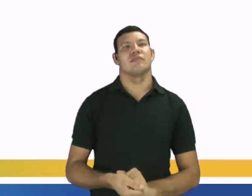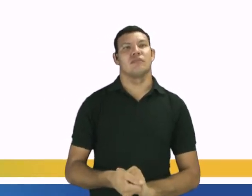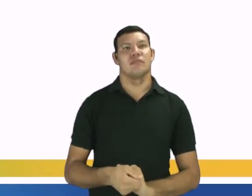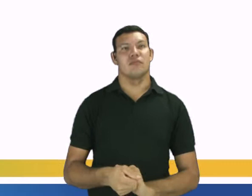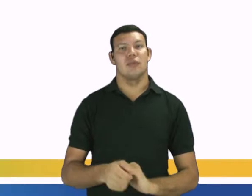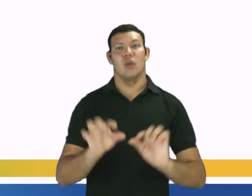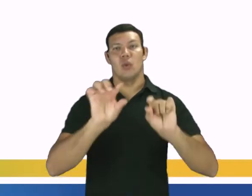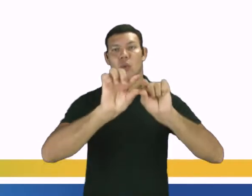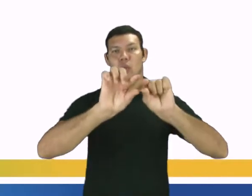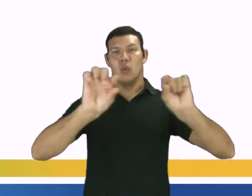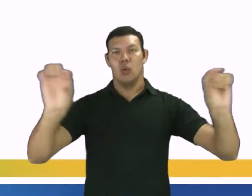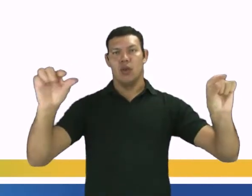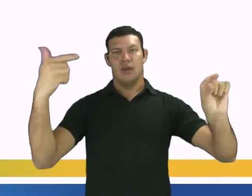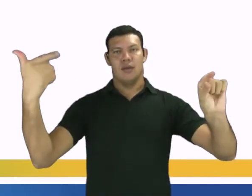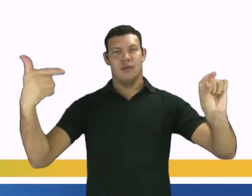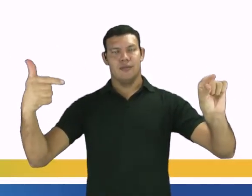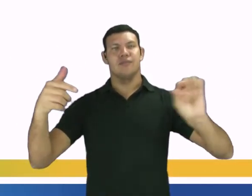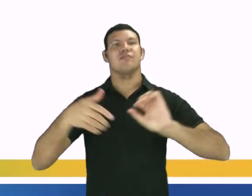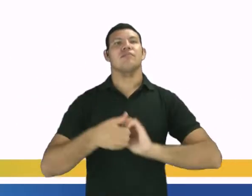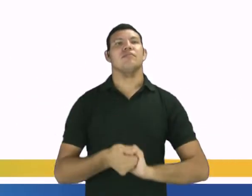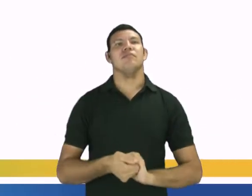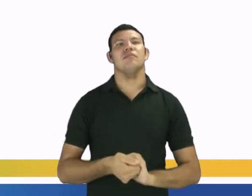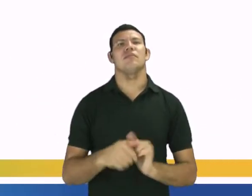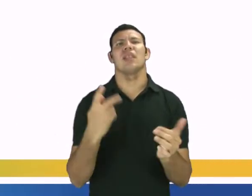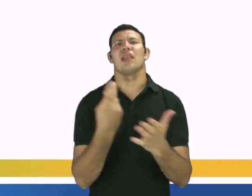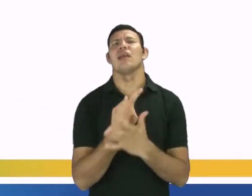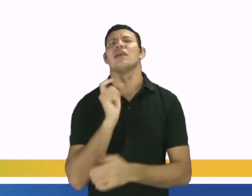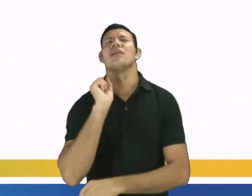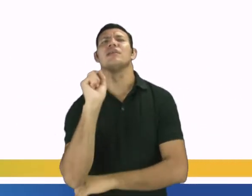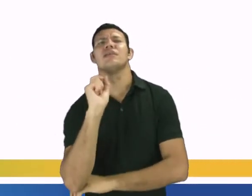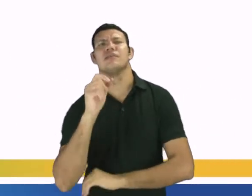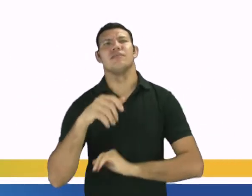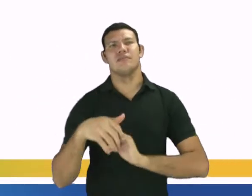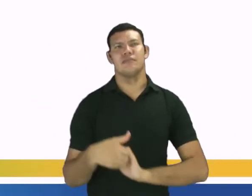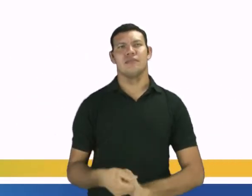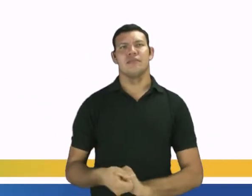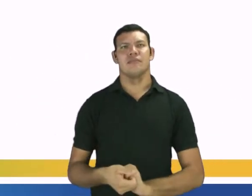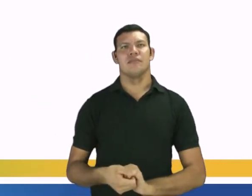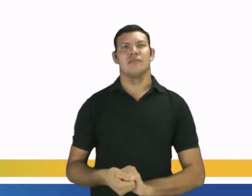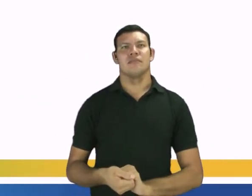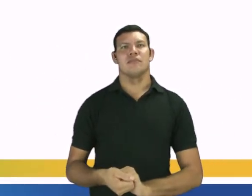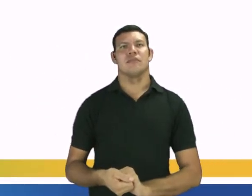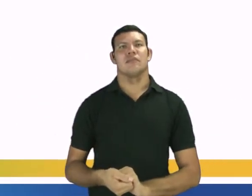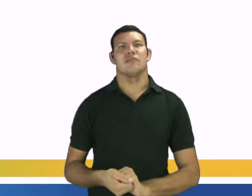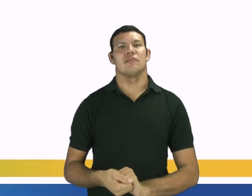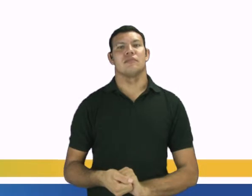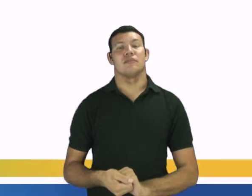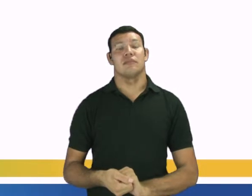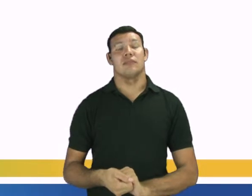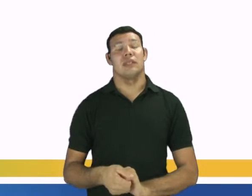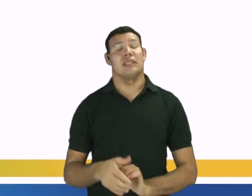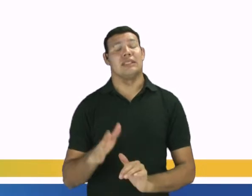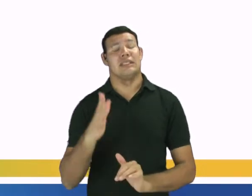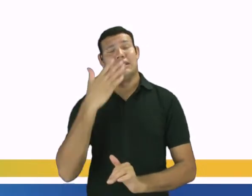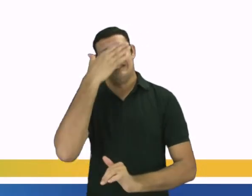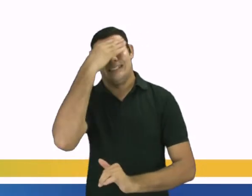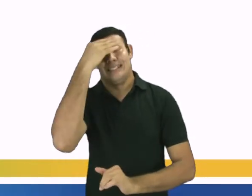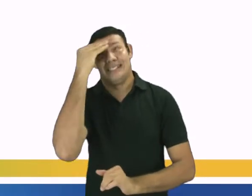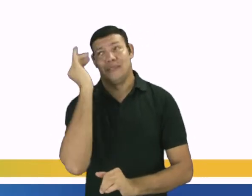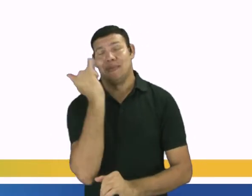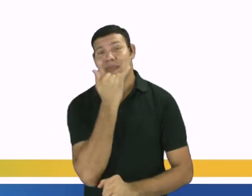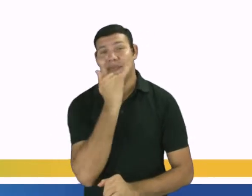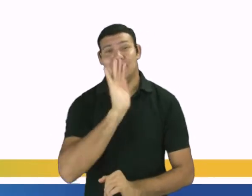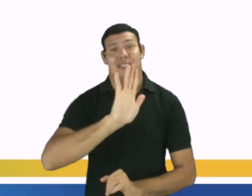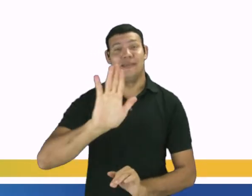Na segunda linha, observa lá comigo e me diz o que está errado. Ah, pessoal, só uma coisinha que eu findei esquecendo de falar.